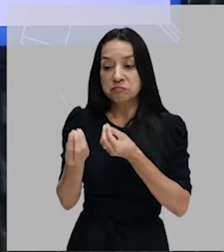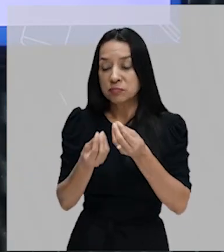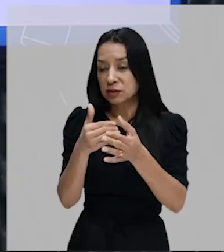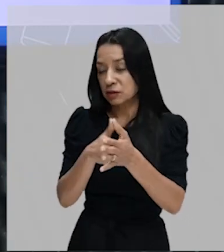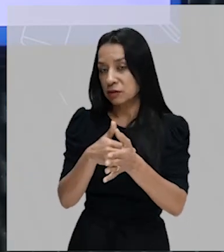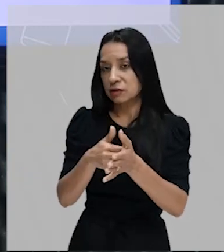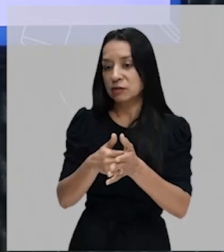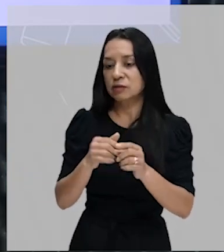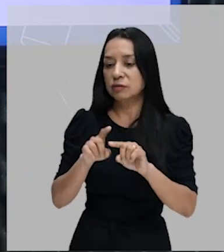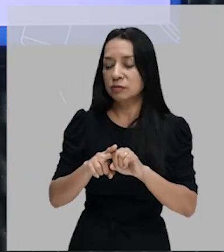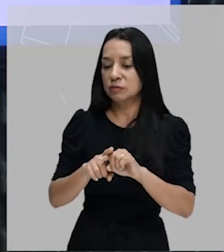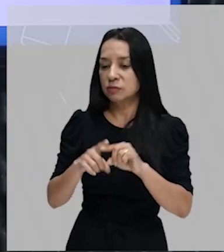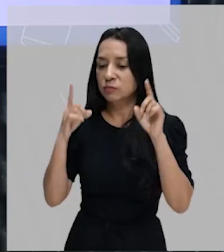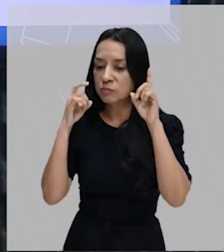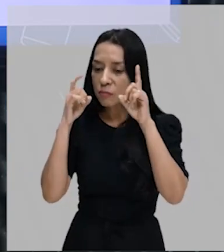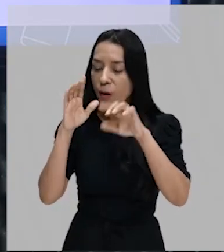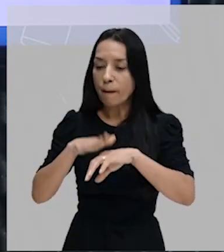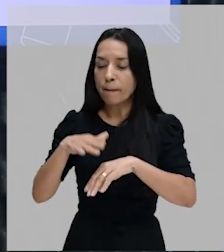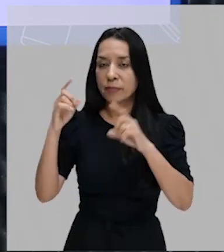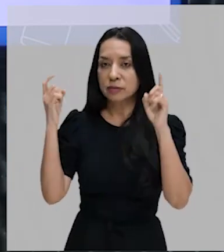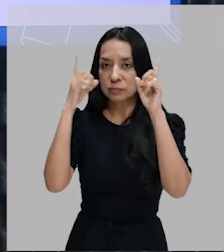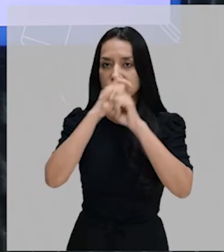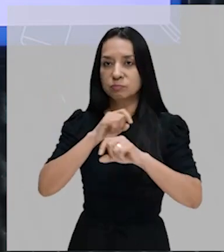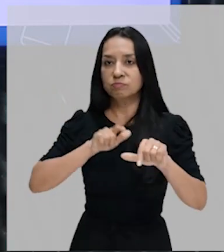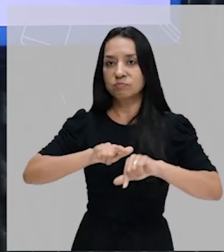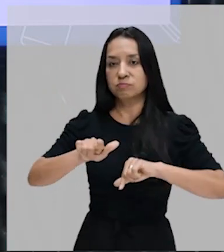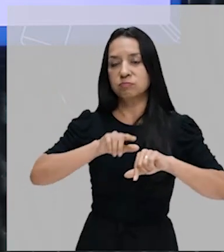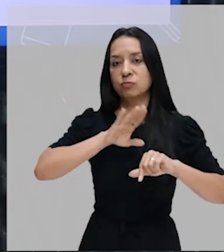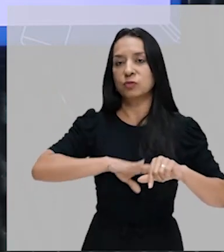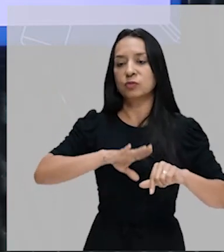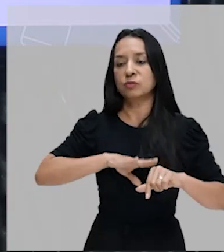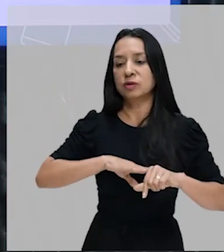língua portuguesa para vocês, alunos,